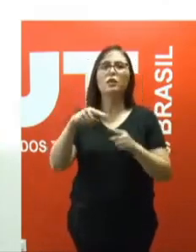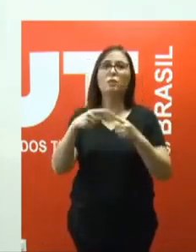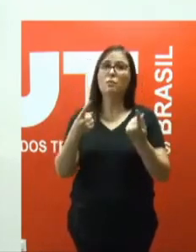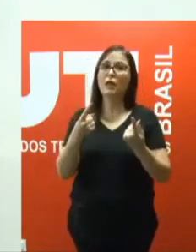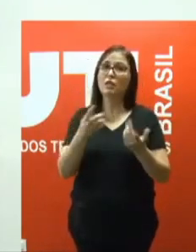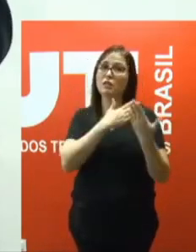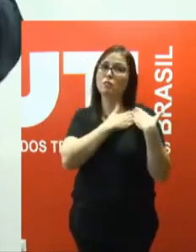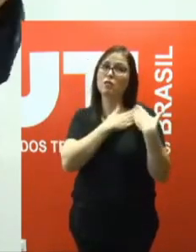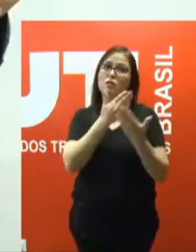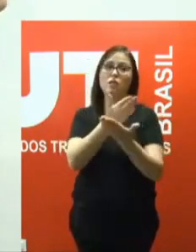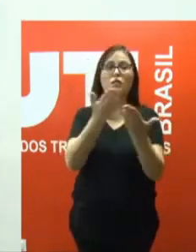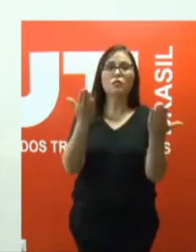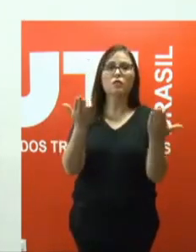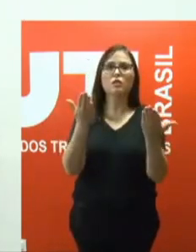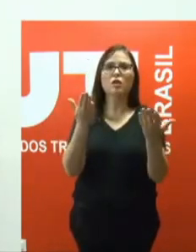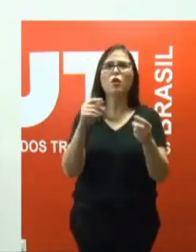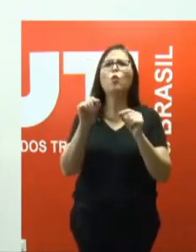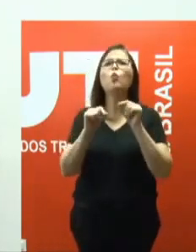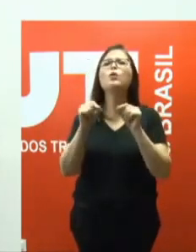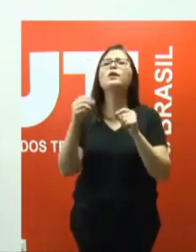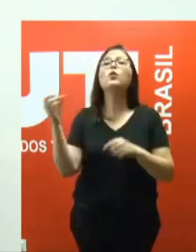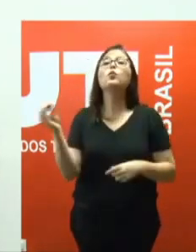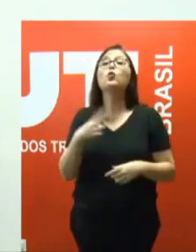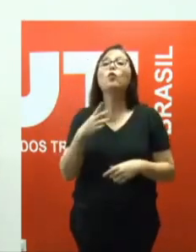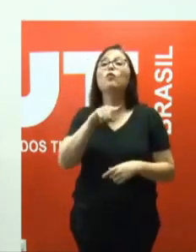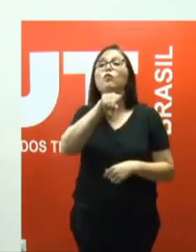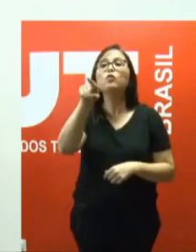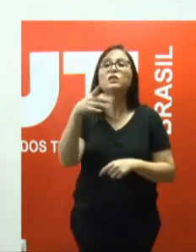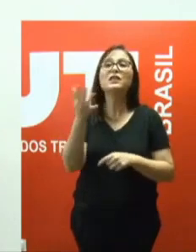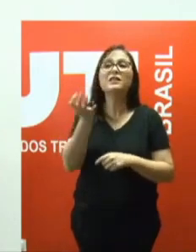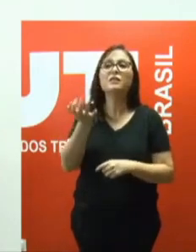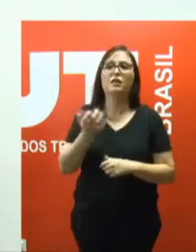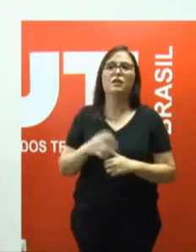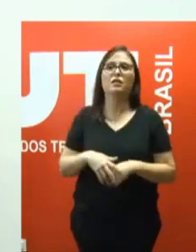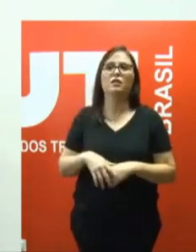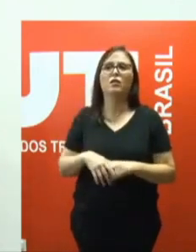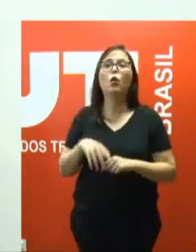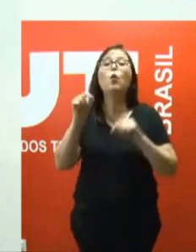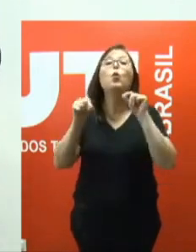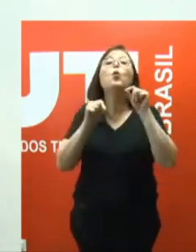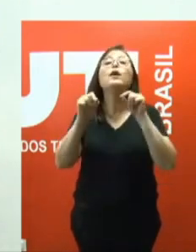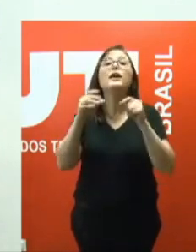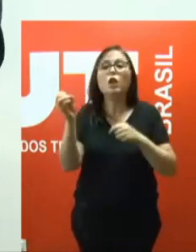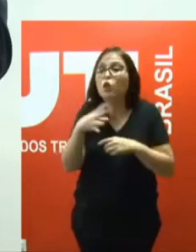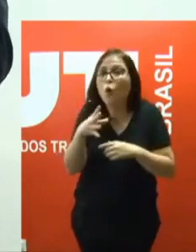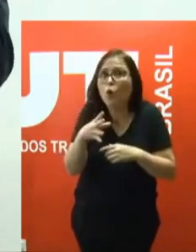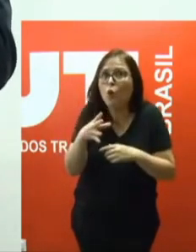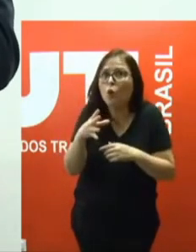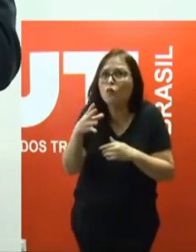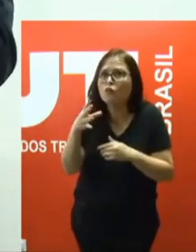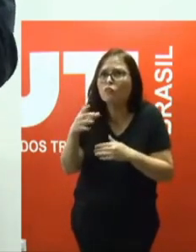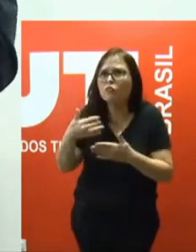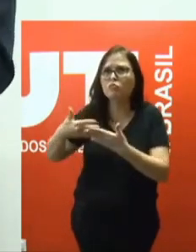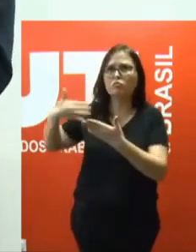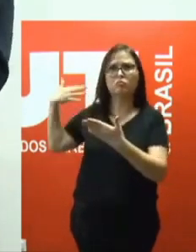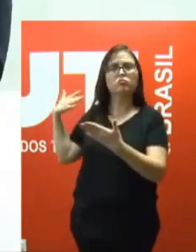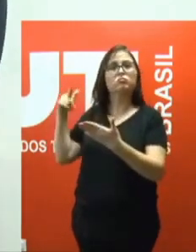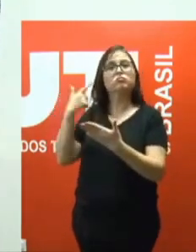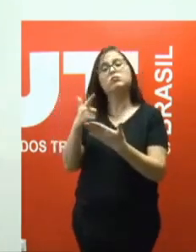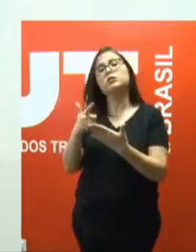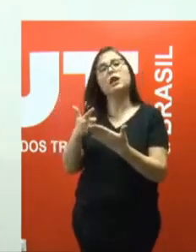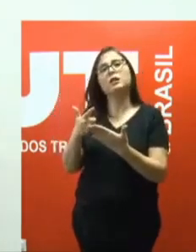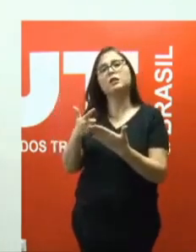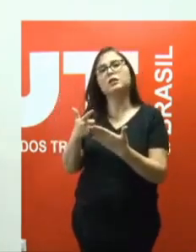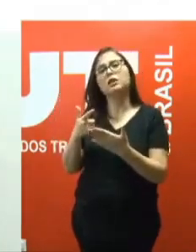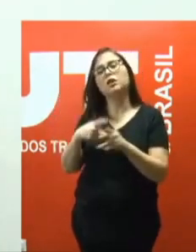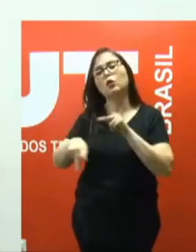produzir o que é o novo que vocês desejam. Porque se é novo, ainda não está no cenário. Se é novo, muita gente